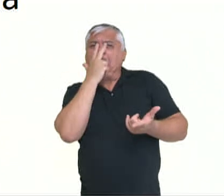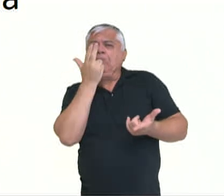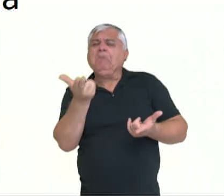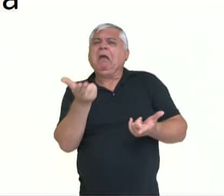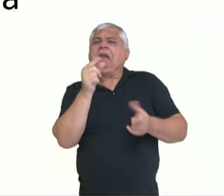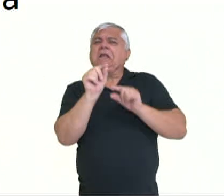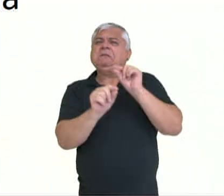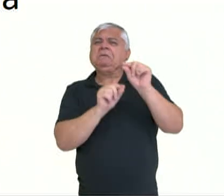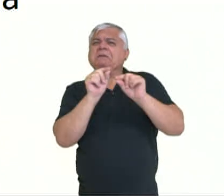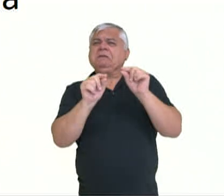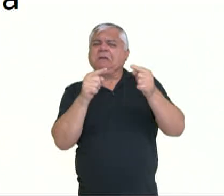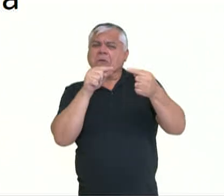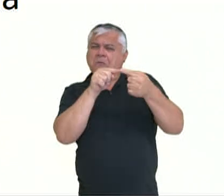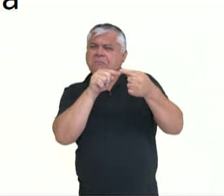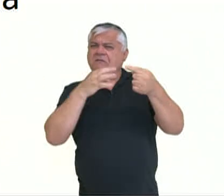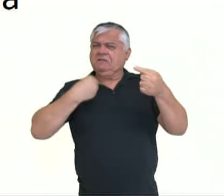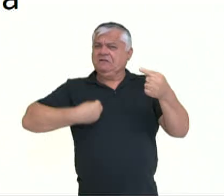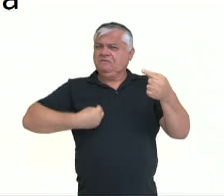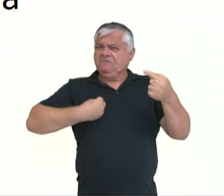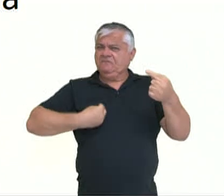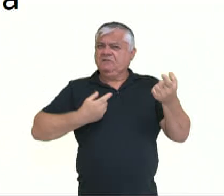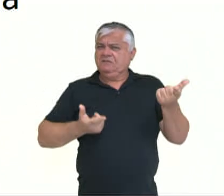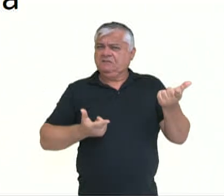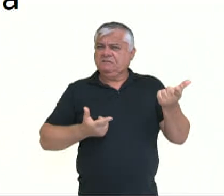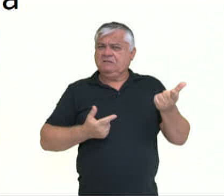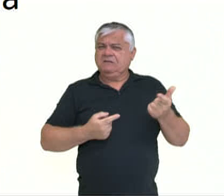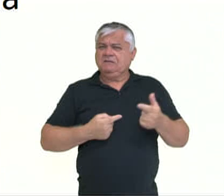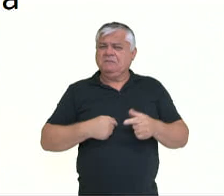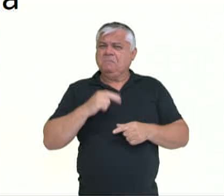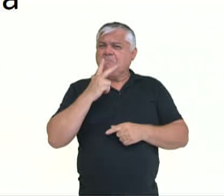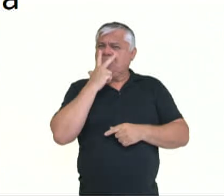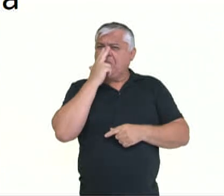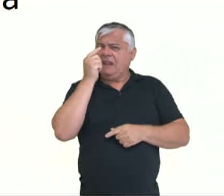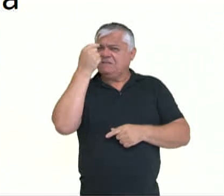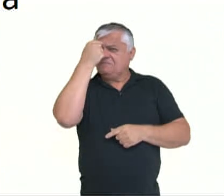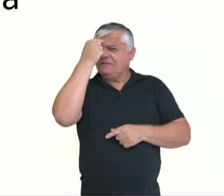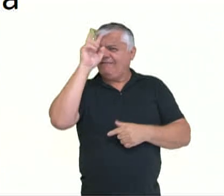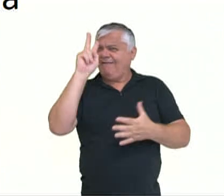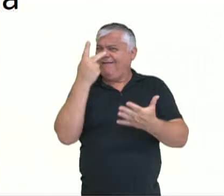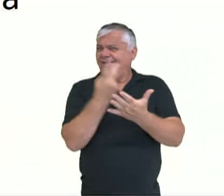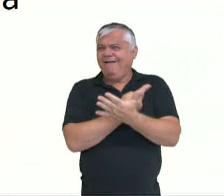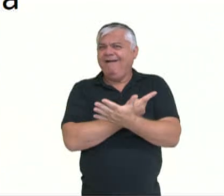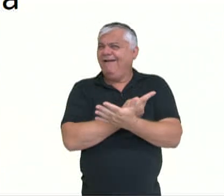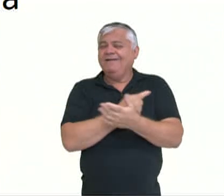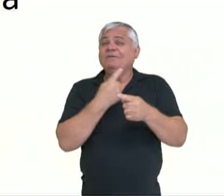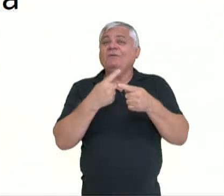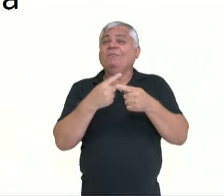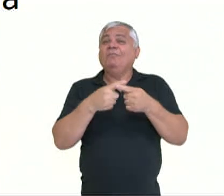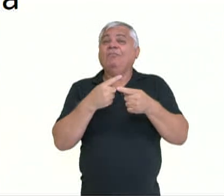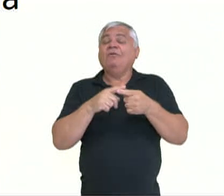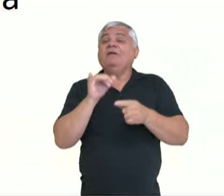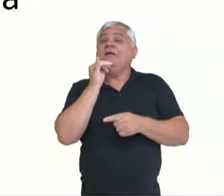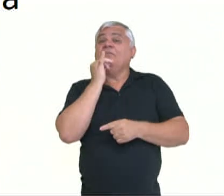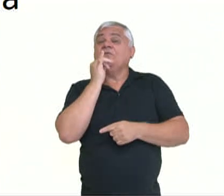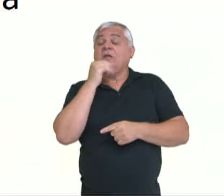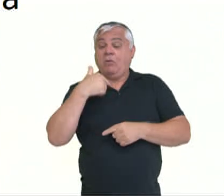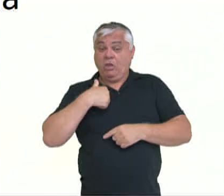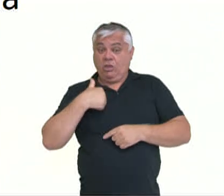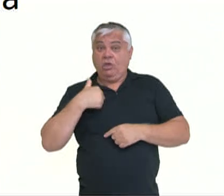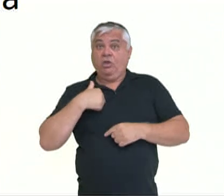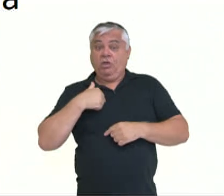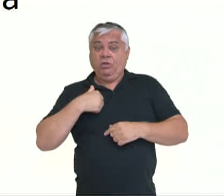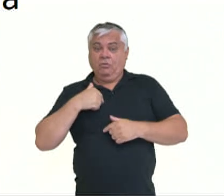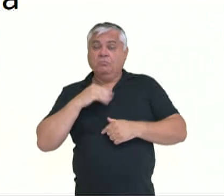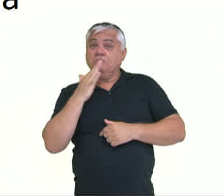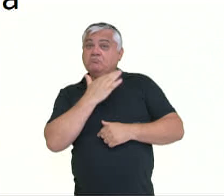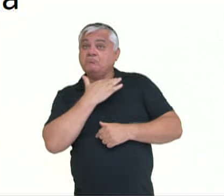com a vida. E imaginara mal, porque ao chegar a este outro lado do ministério, achei-me como um pequeno